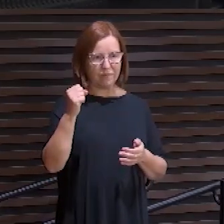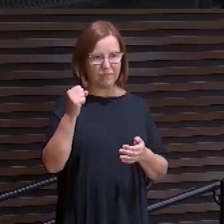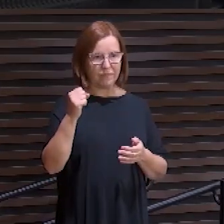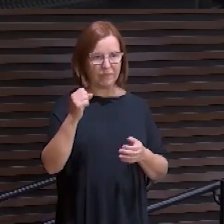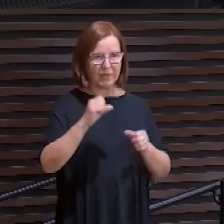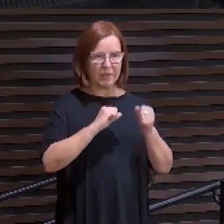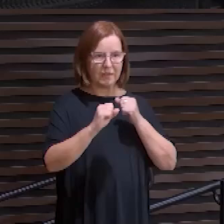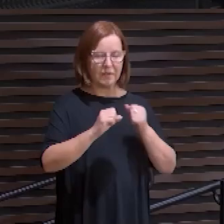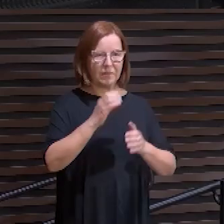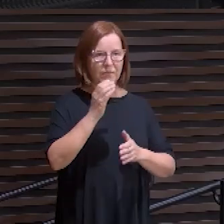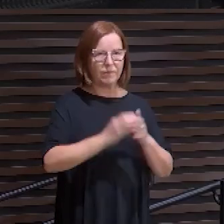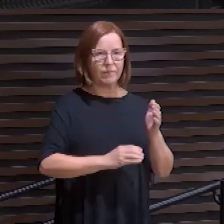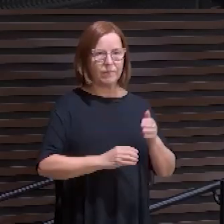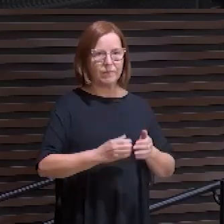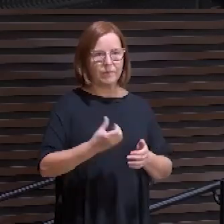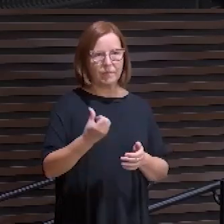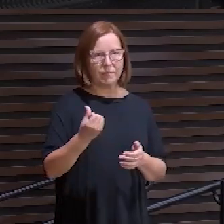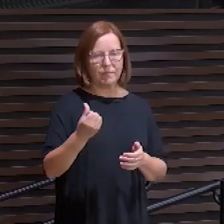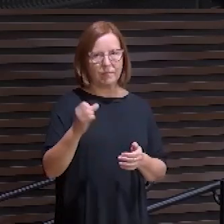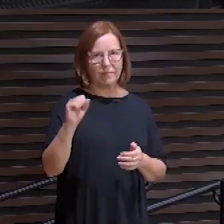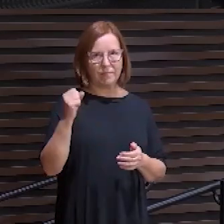Salmo 68,